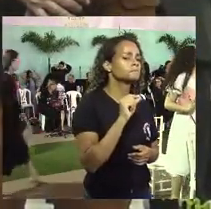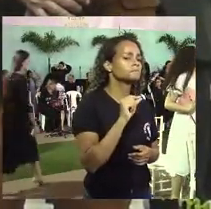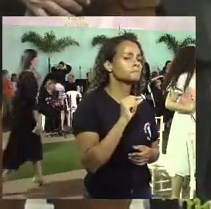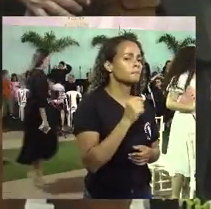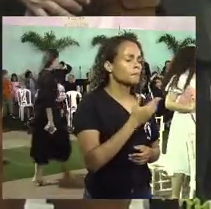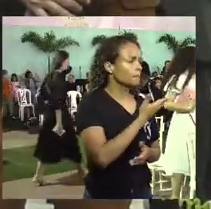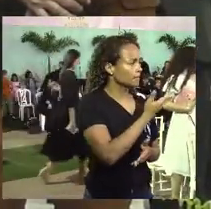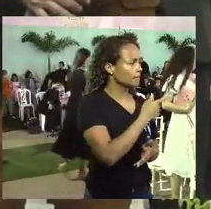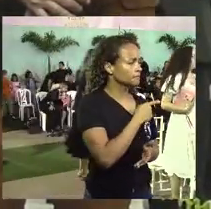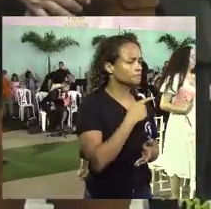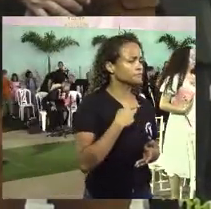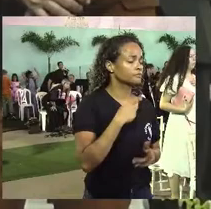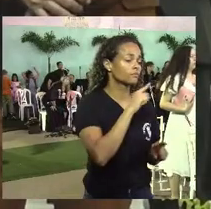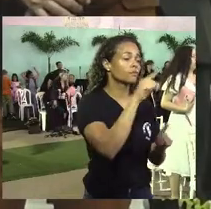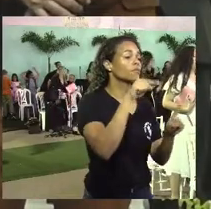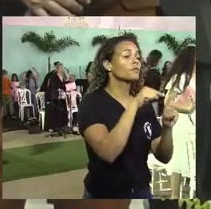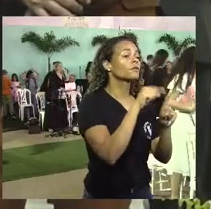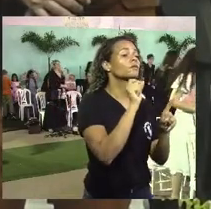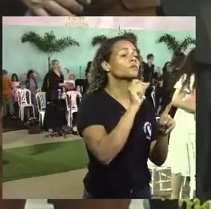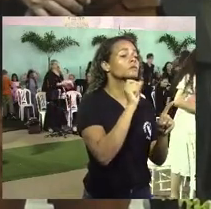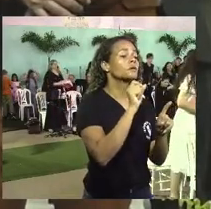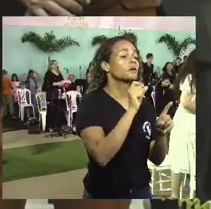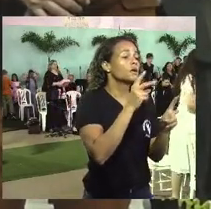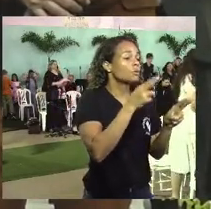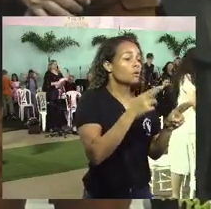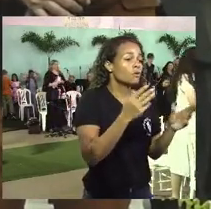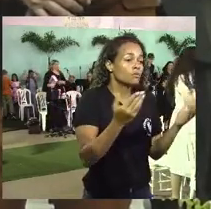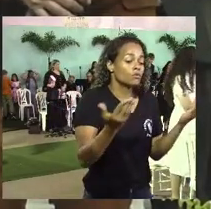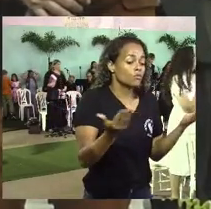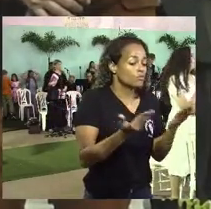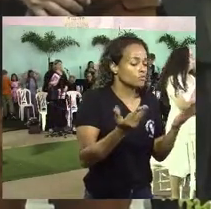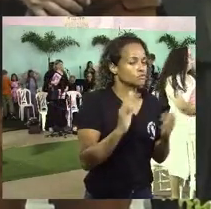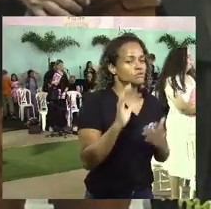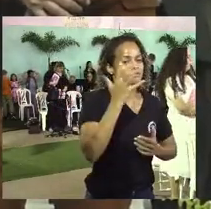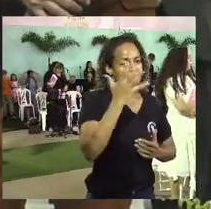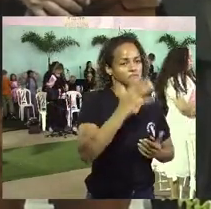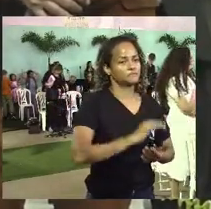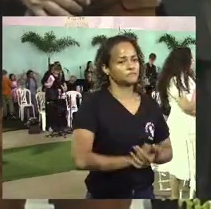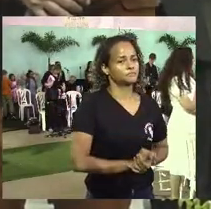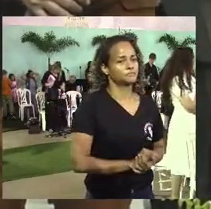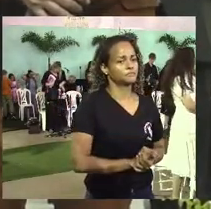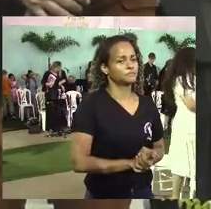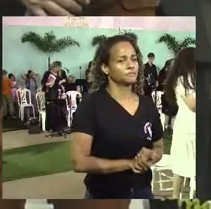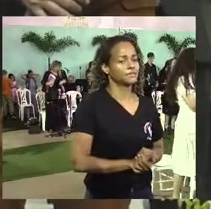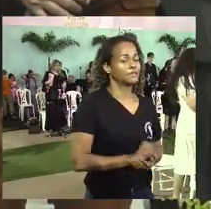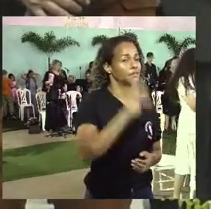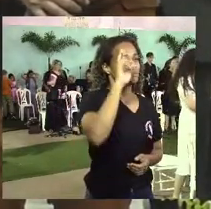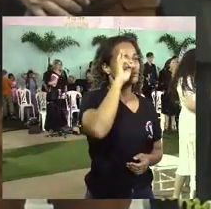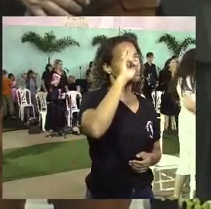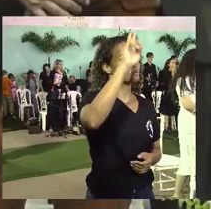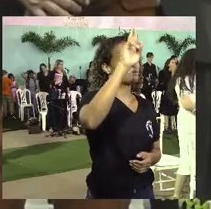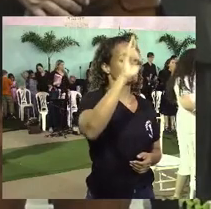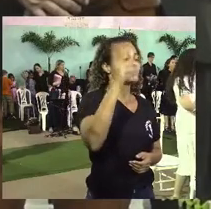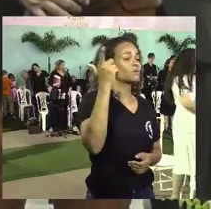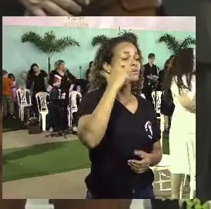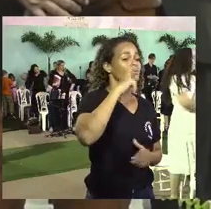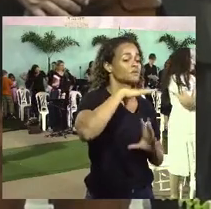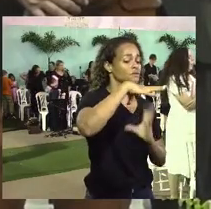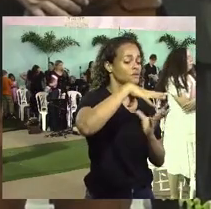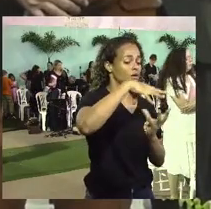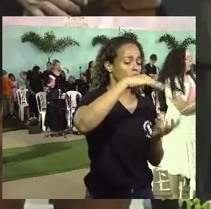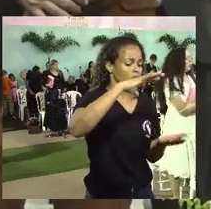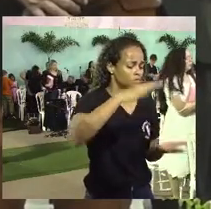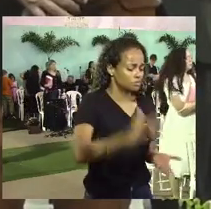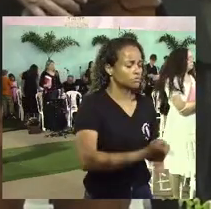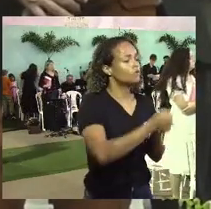a nossa intenção é exatamente o que vai acontecer aqui hoje o senhor vai resgatar vidas aqui